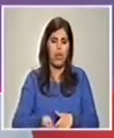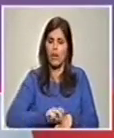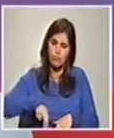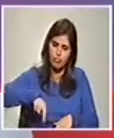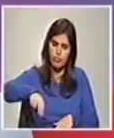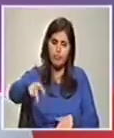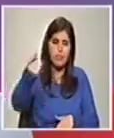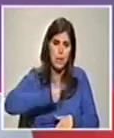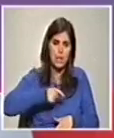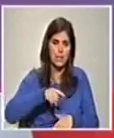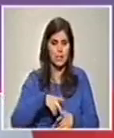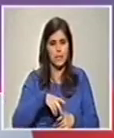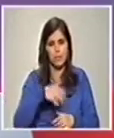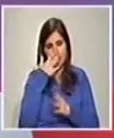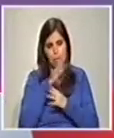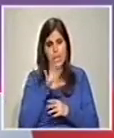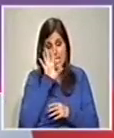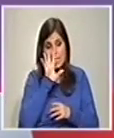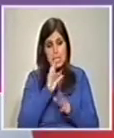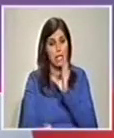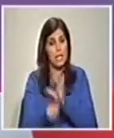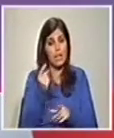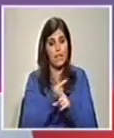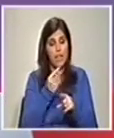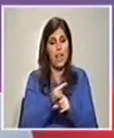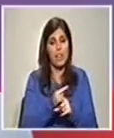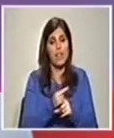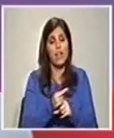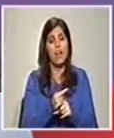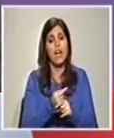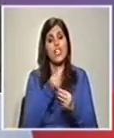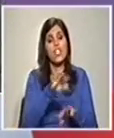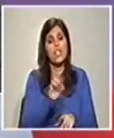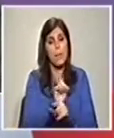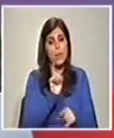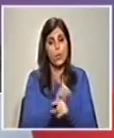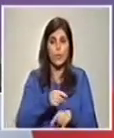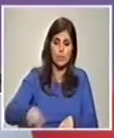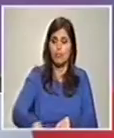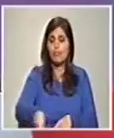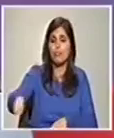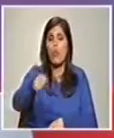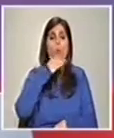esta atividade, por exemplo, não é? Criando esta atividade, os miúdos habituam-se a fazer isto, mas estão